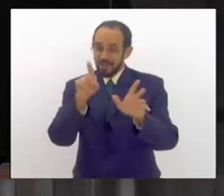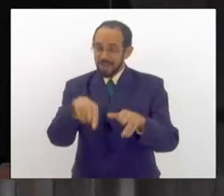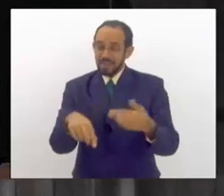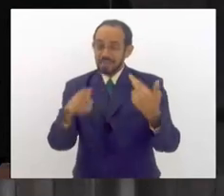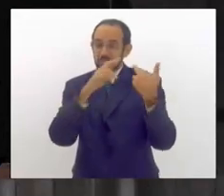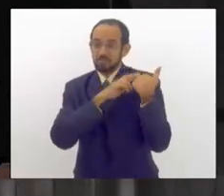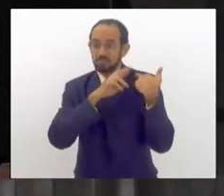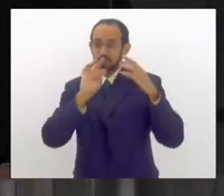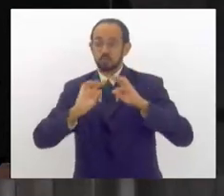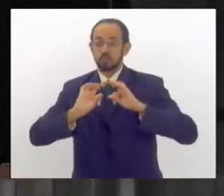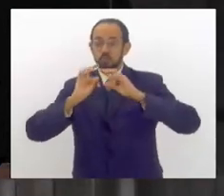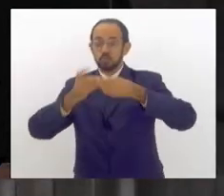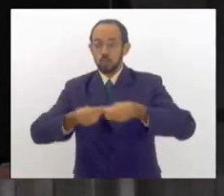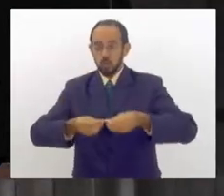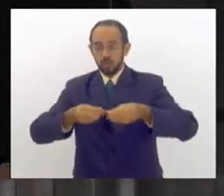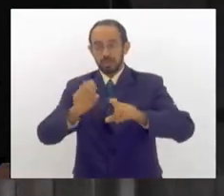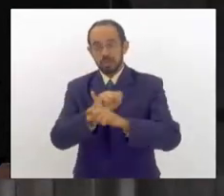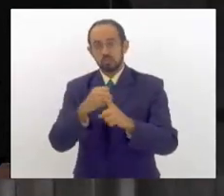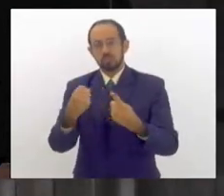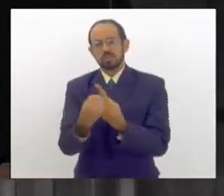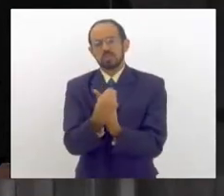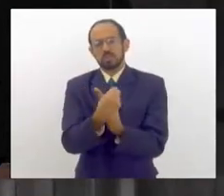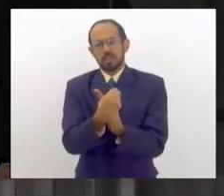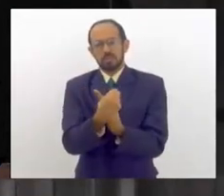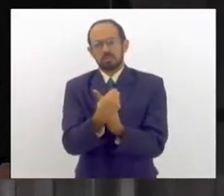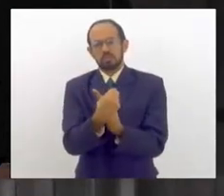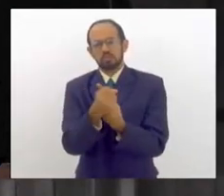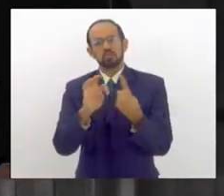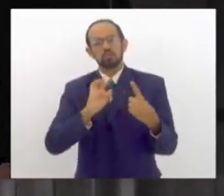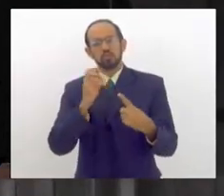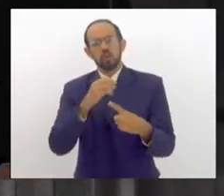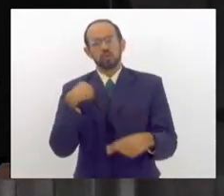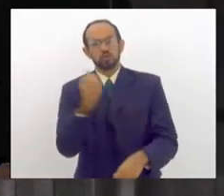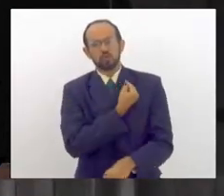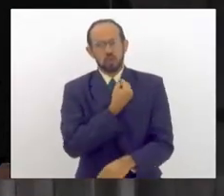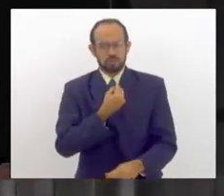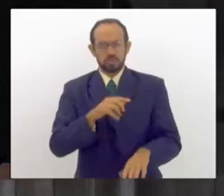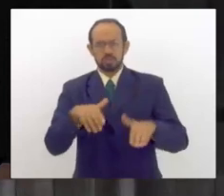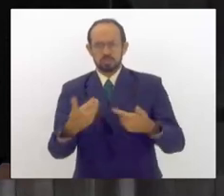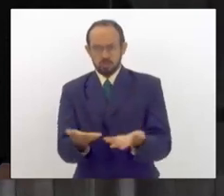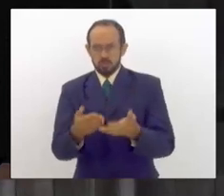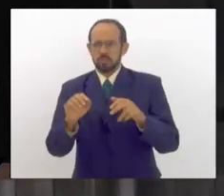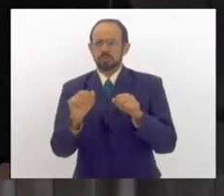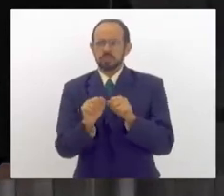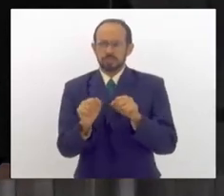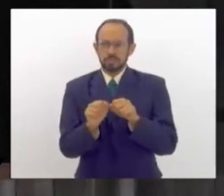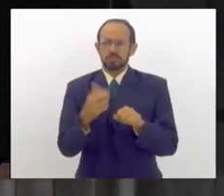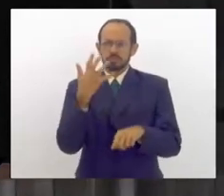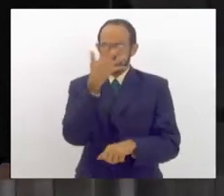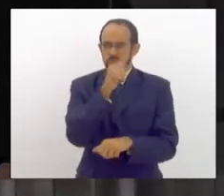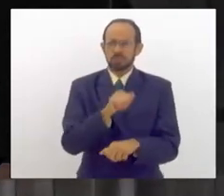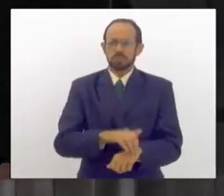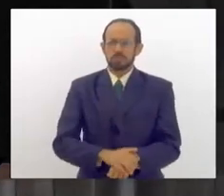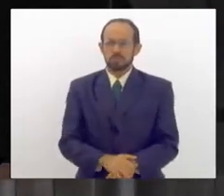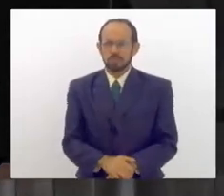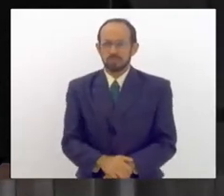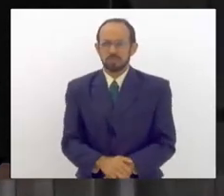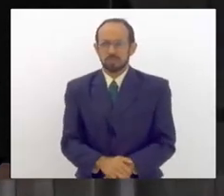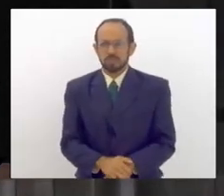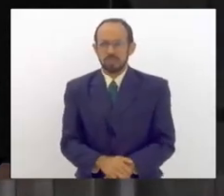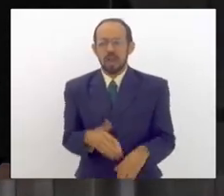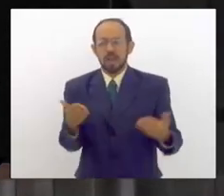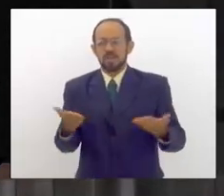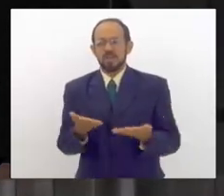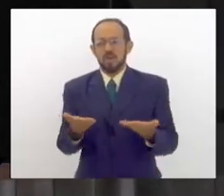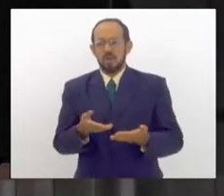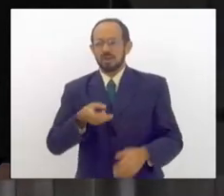responsabilidade de toda a sociedade, de todos nós. Então, façamos bonito, né? Agora